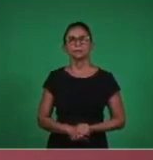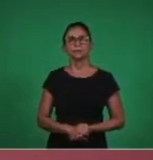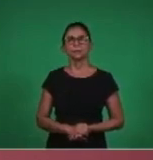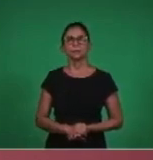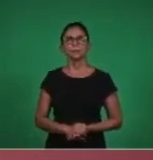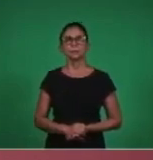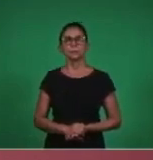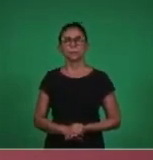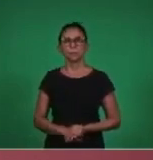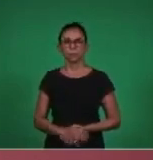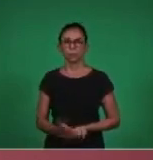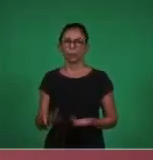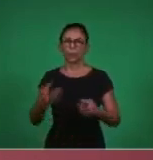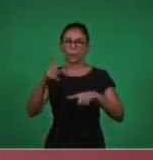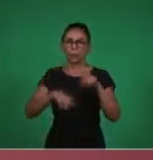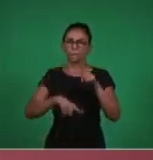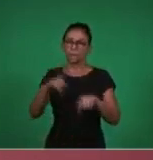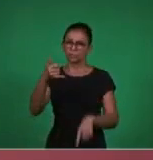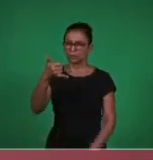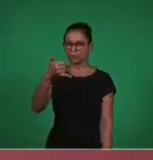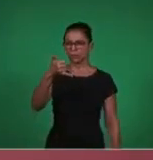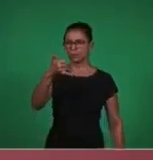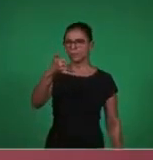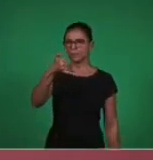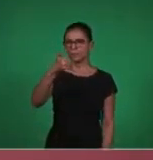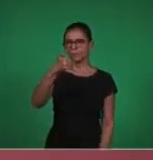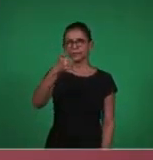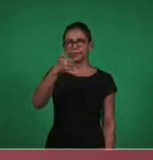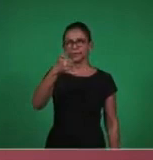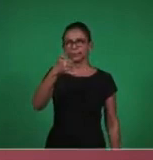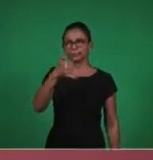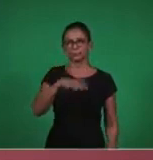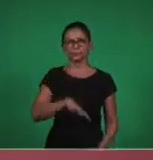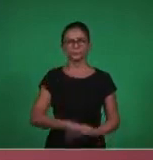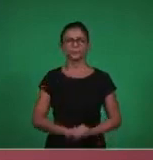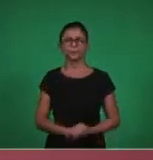não foi feita da matéria